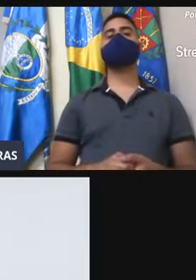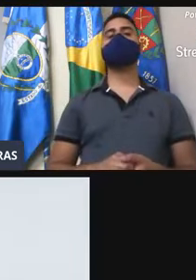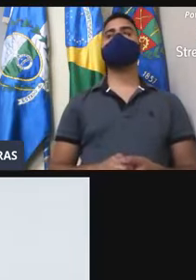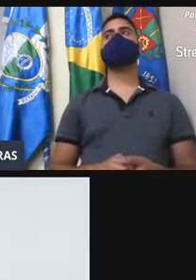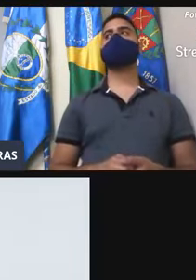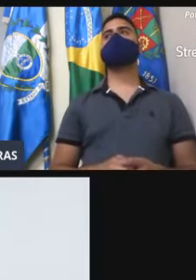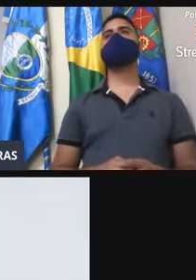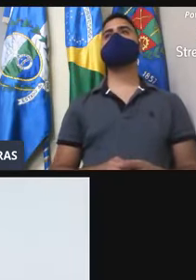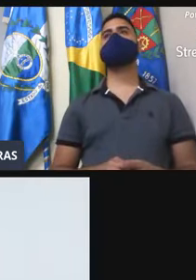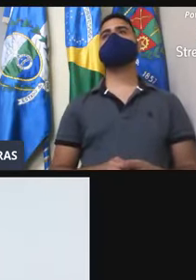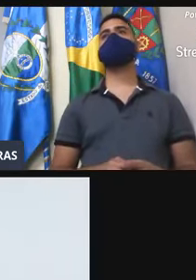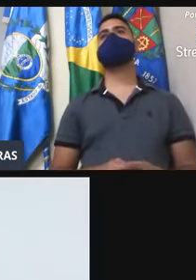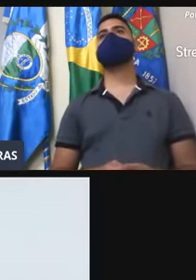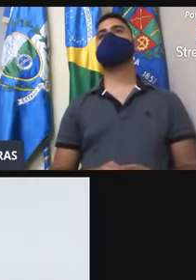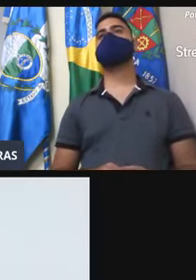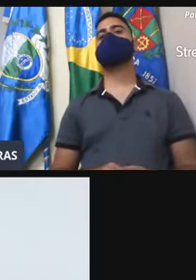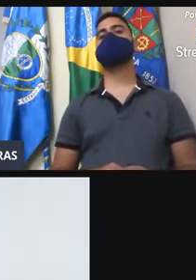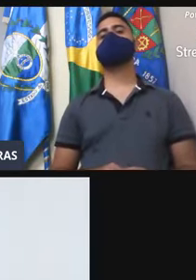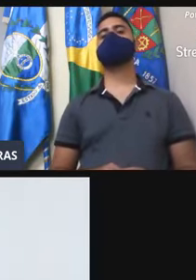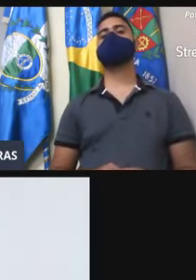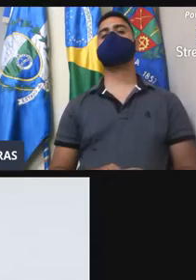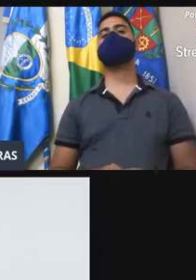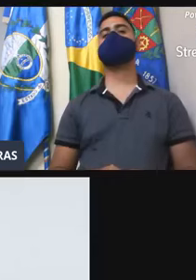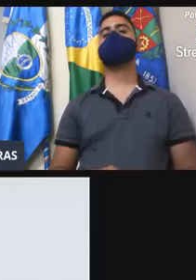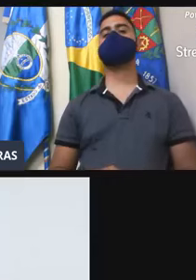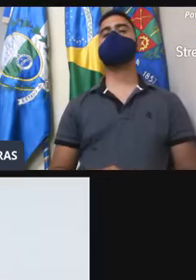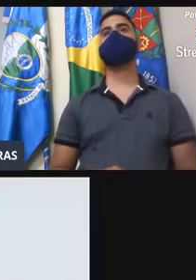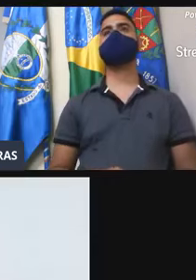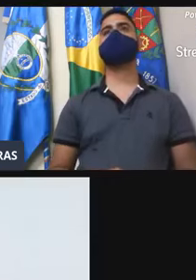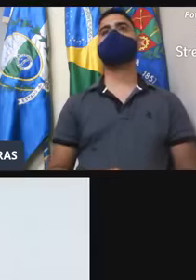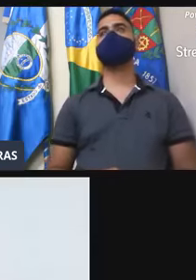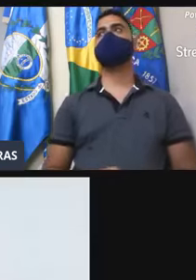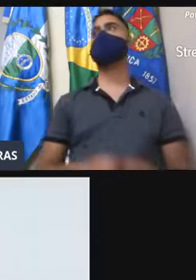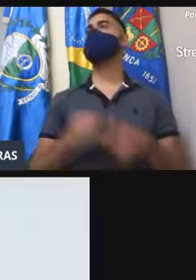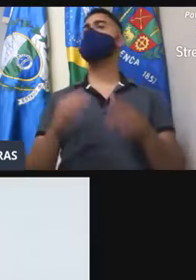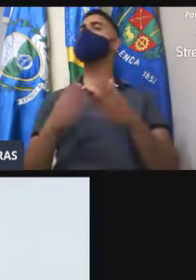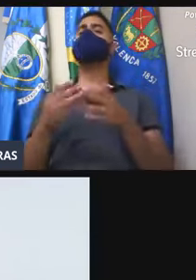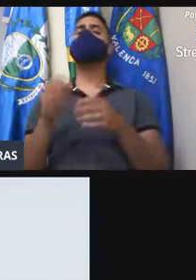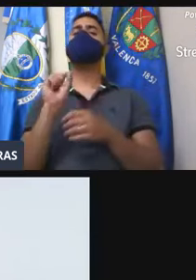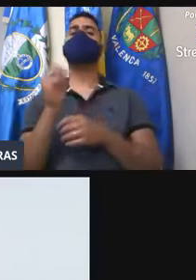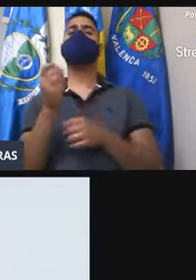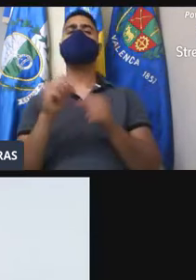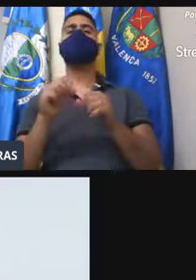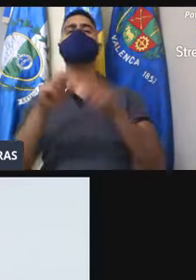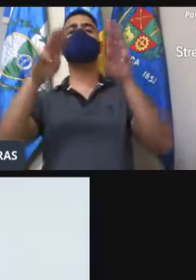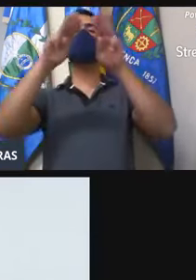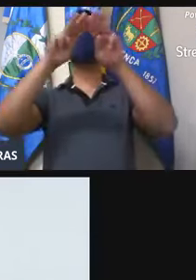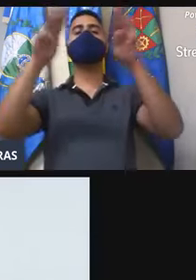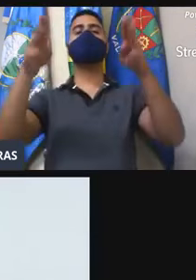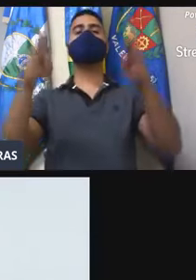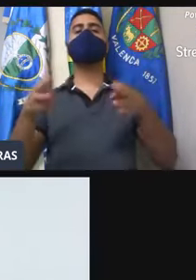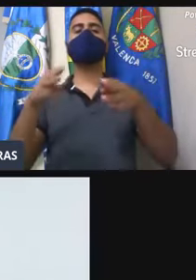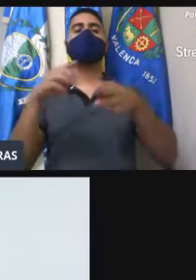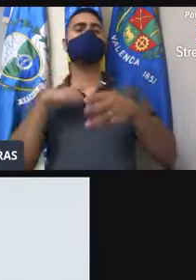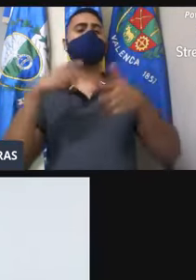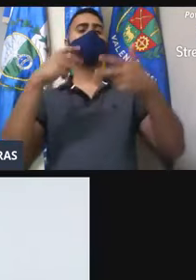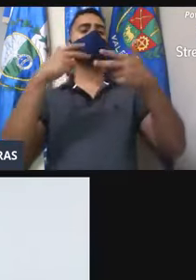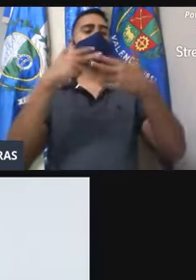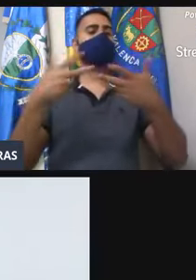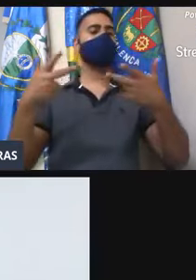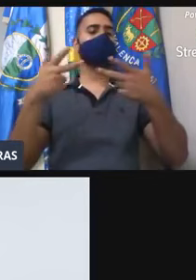E o fim mais momentâneo, mais rápido, seria o museu, né? Temos pertences do